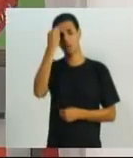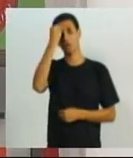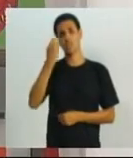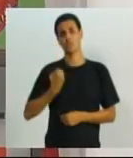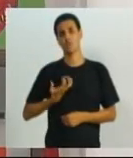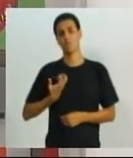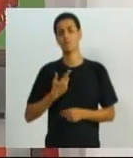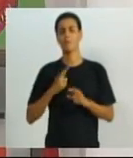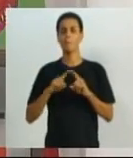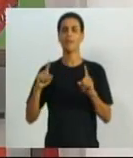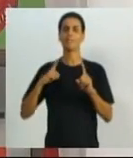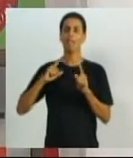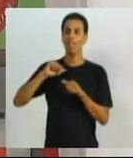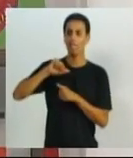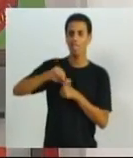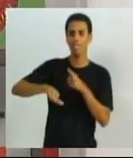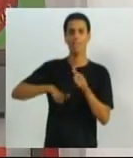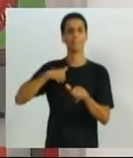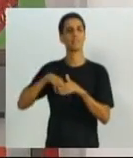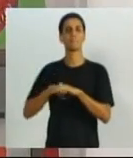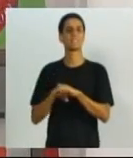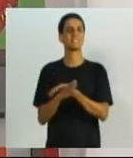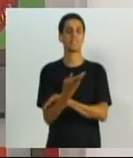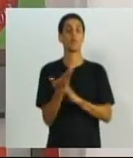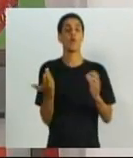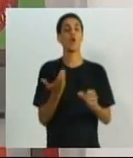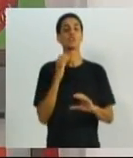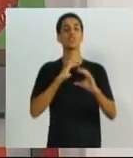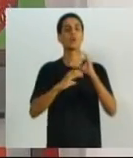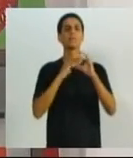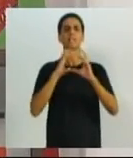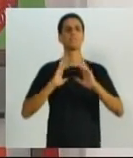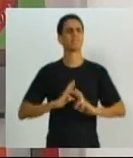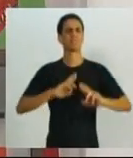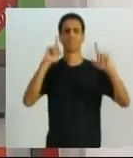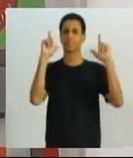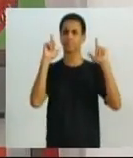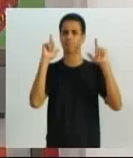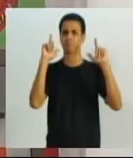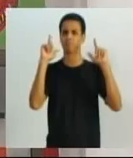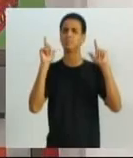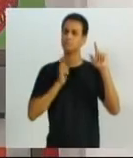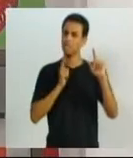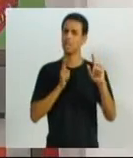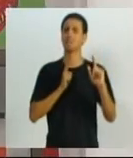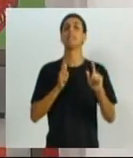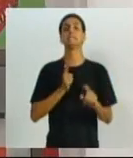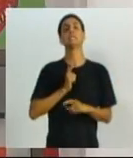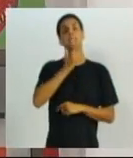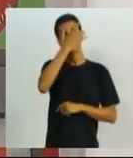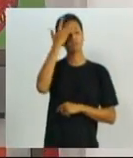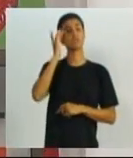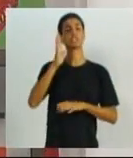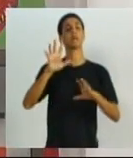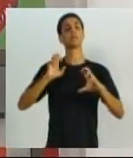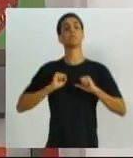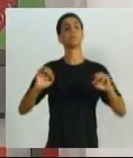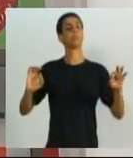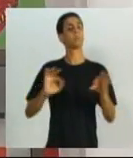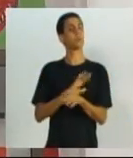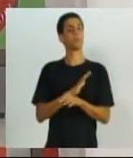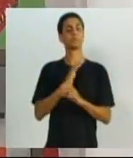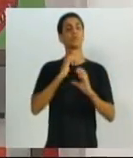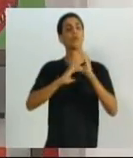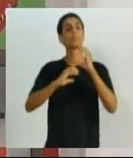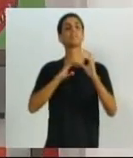se adaptando, nós vivemos um outro tempo. Hoje a comunicação mudou completamente. E nós já temos pessoas que estão adaptadas a isso. A comunicação